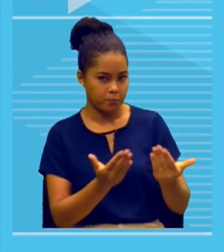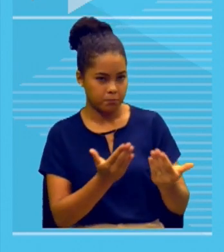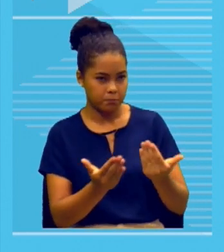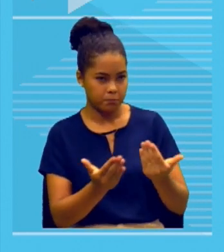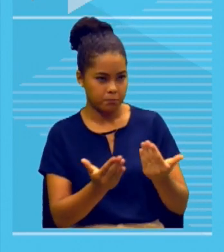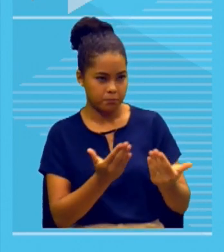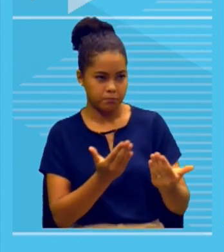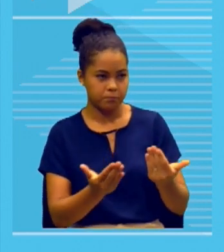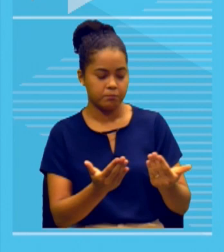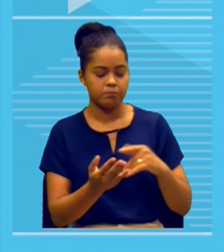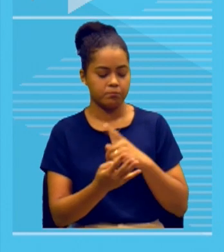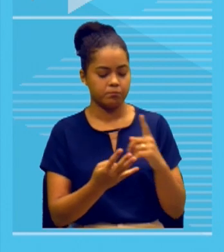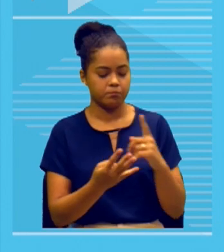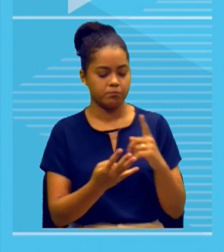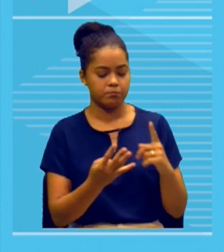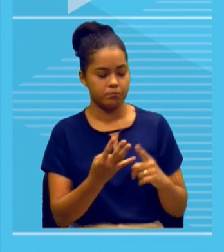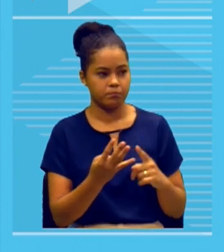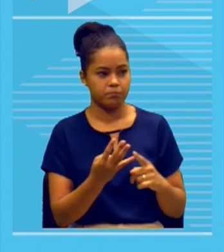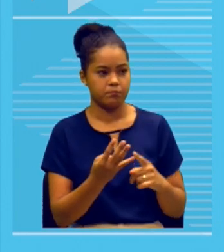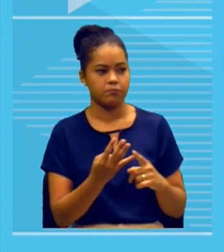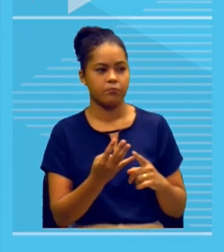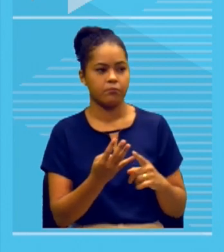comparativas conformativas